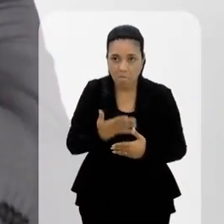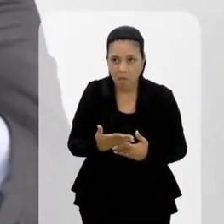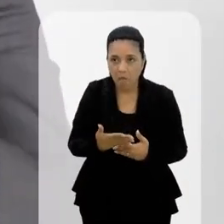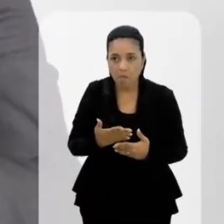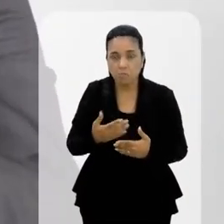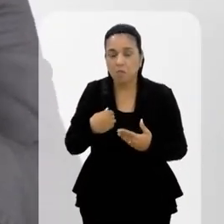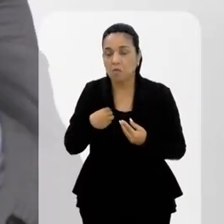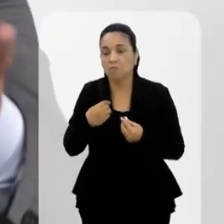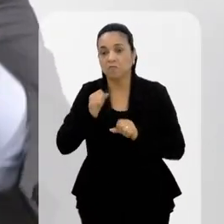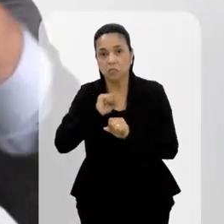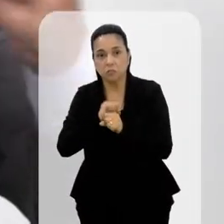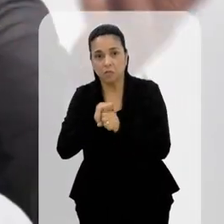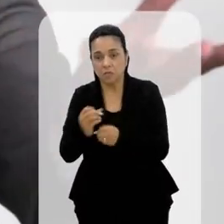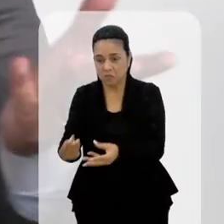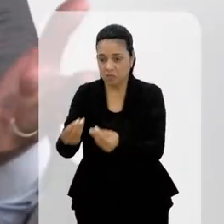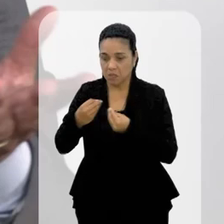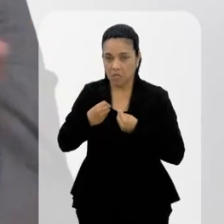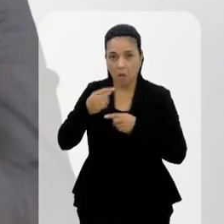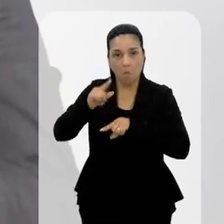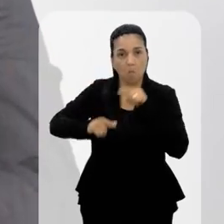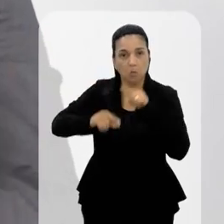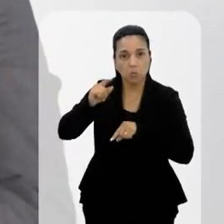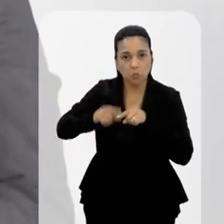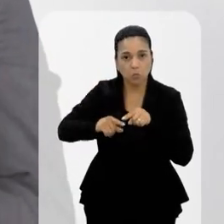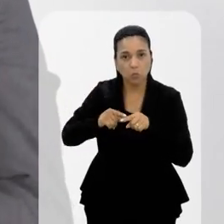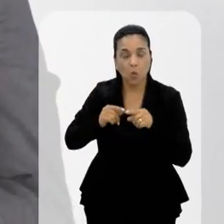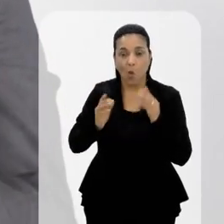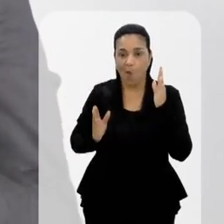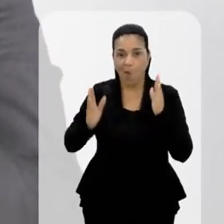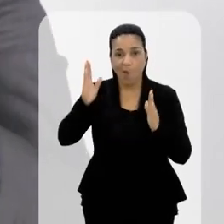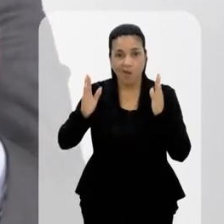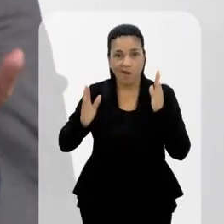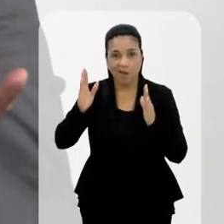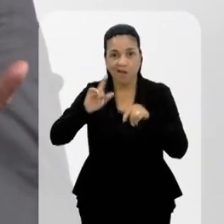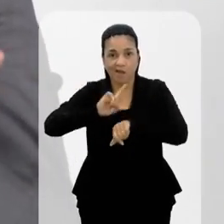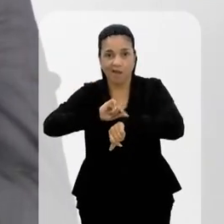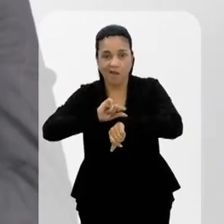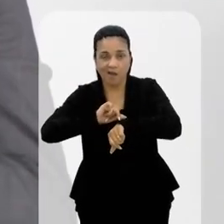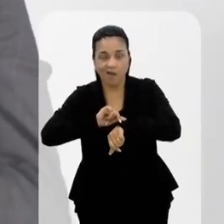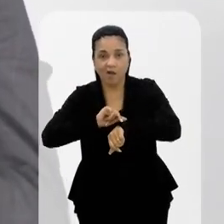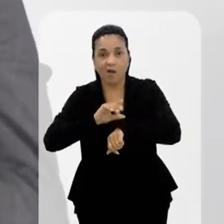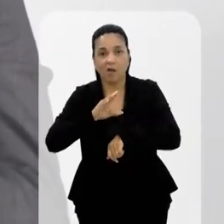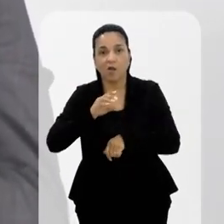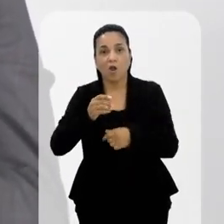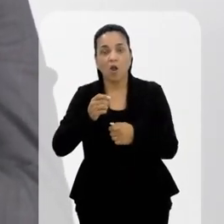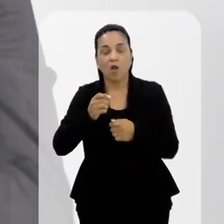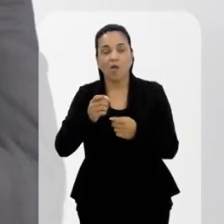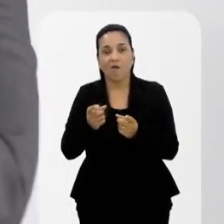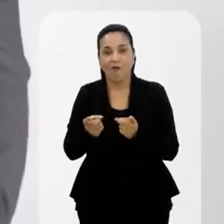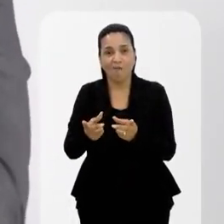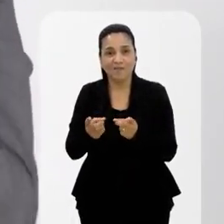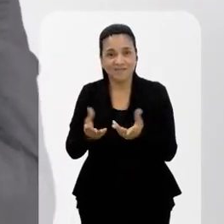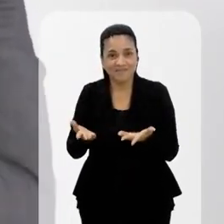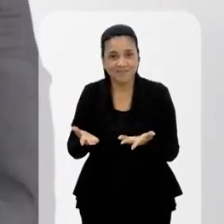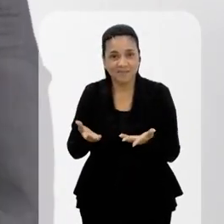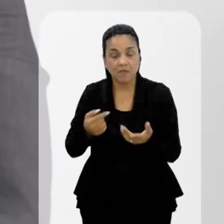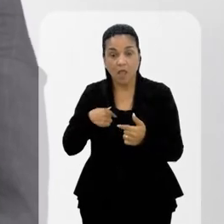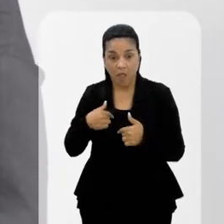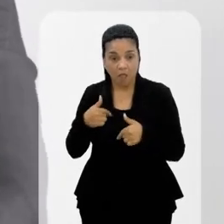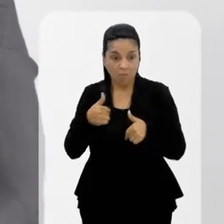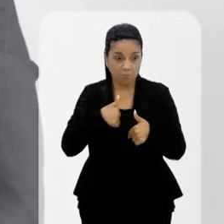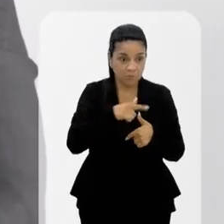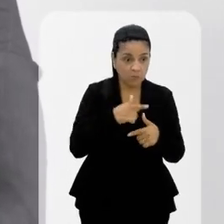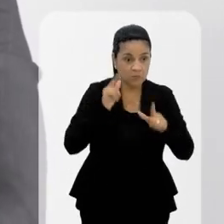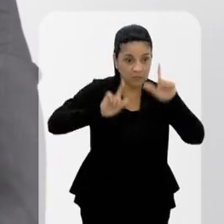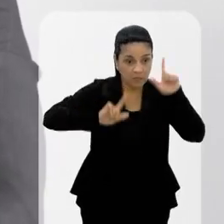que eu ficava esperando, você sabe muito bem, quando vai entregar uma mercadoria, horário comercial. Gente, mas horário comercial, que hora que é? Porque eu tenho que ir na TV Alerj, o